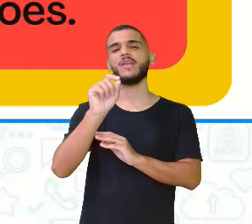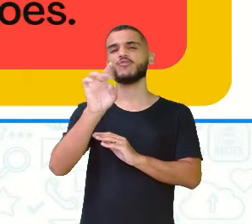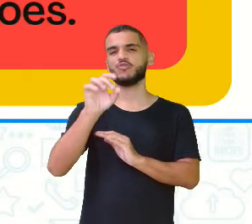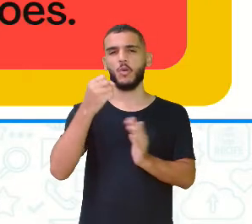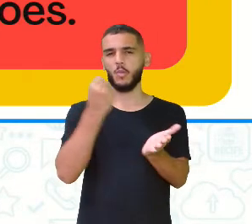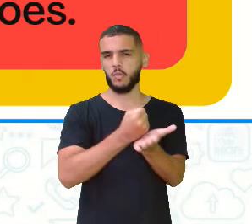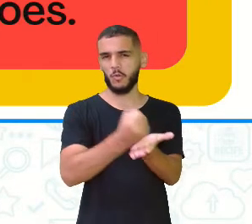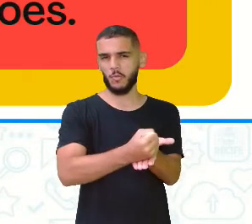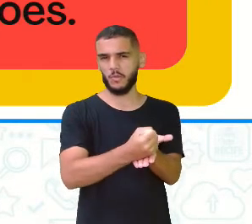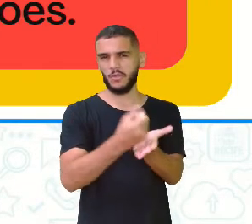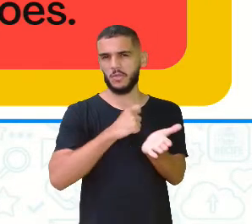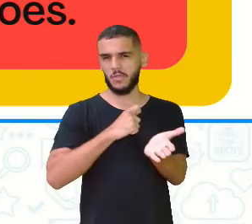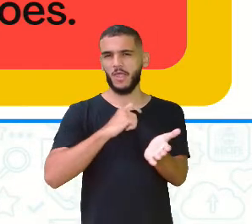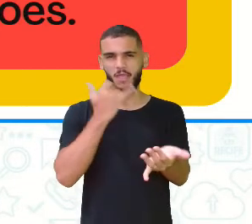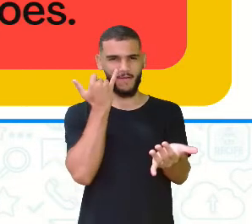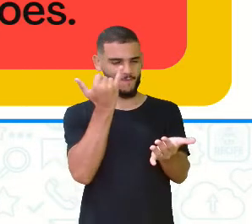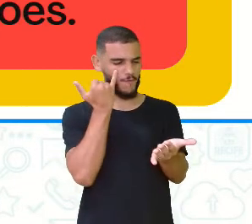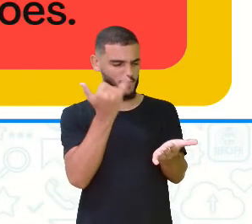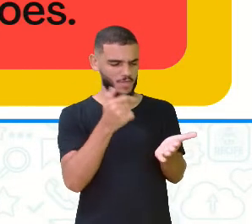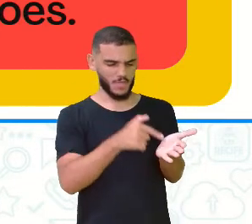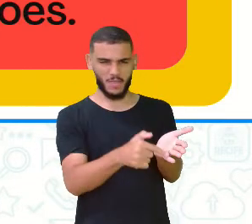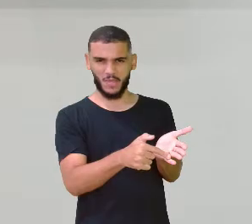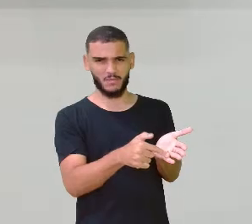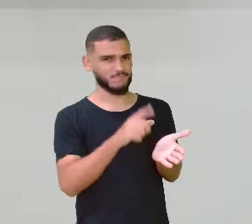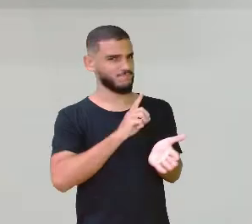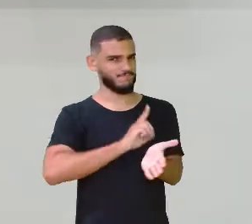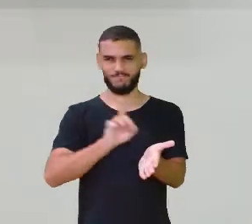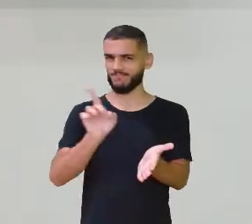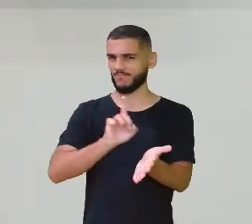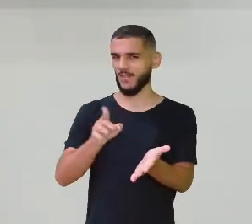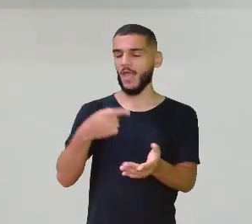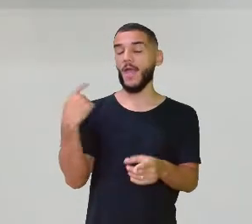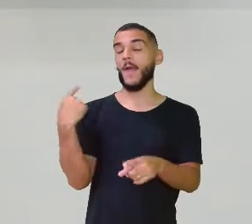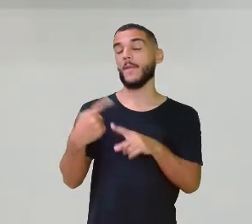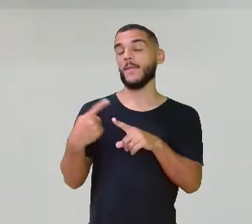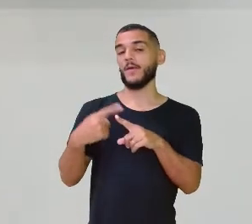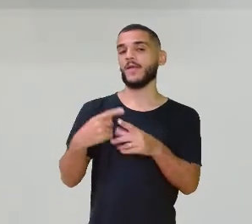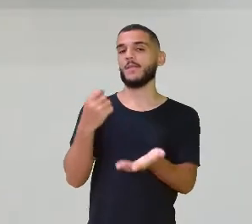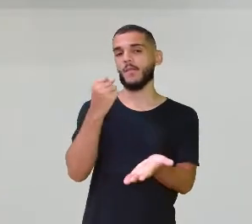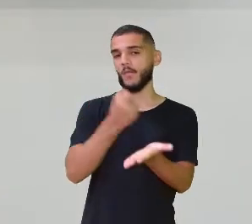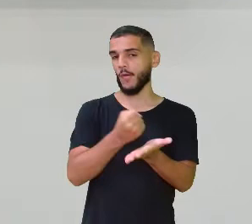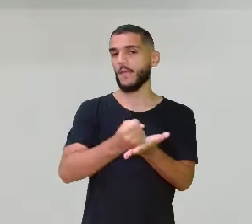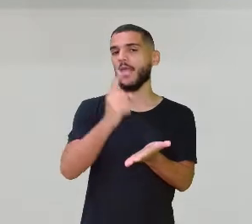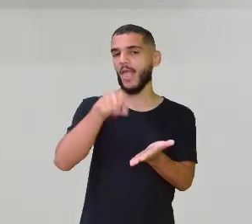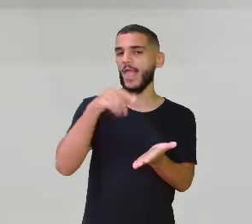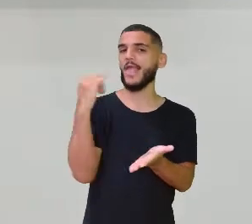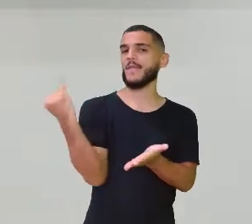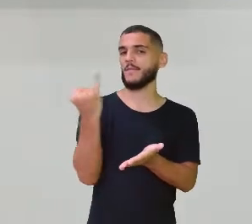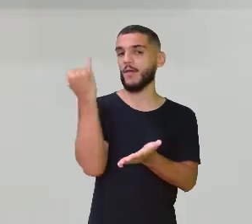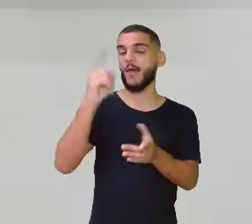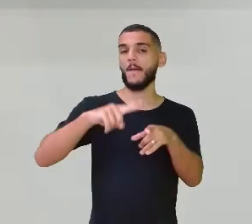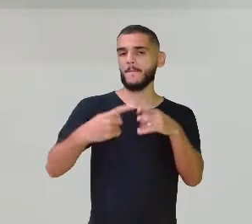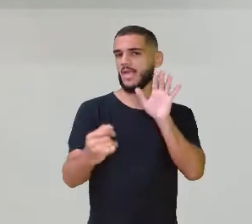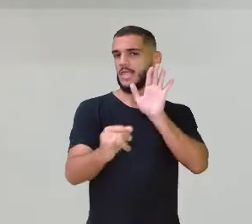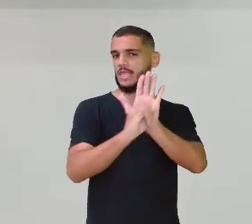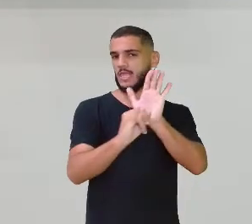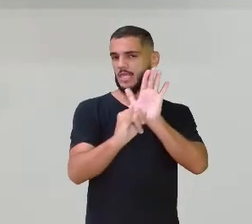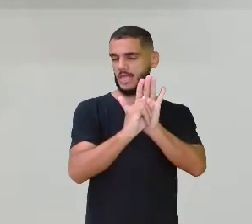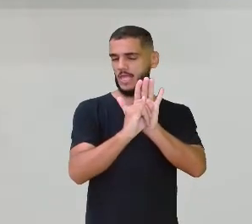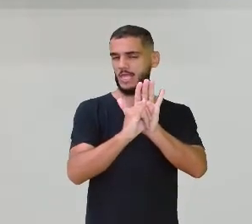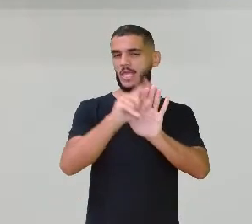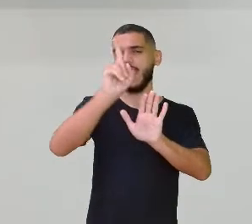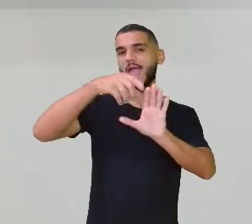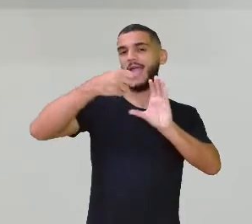que carregam as nossas informações. Porque os documentos, eles são sim importantes, mas a nossa identidade, como eu vou falar sempre, é